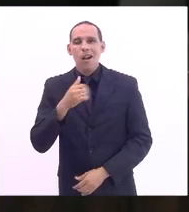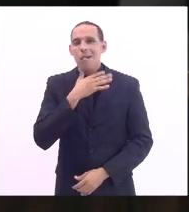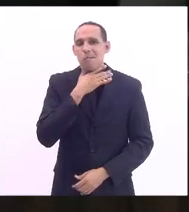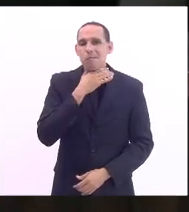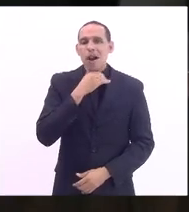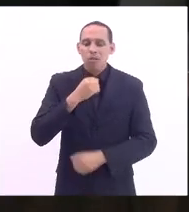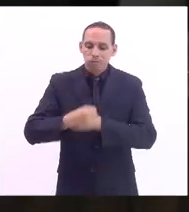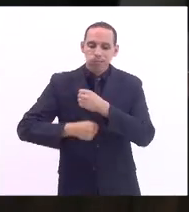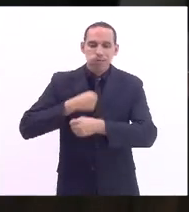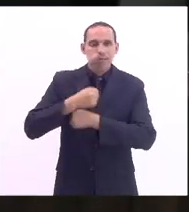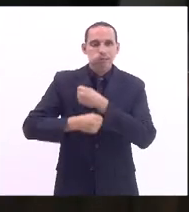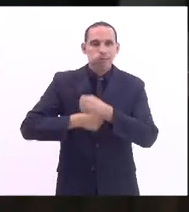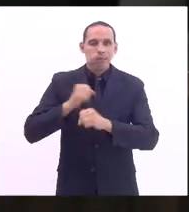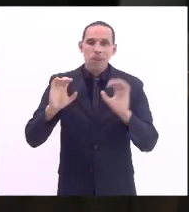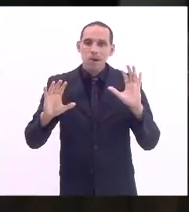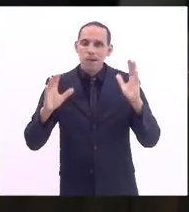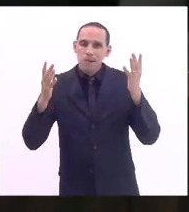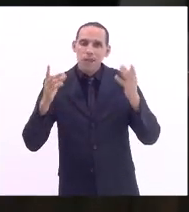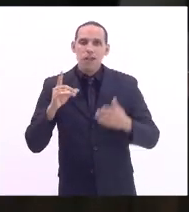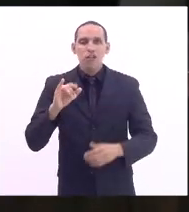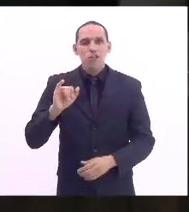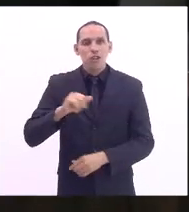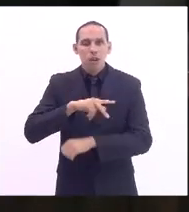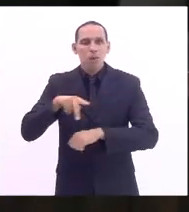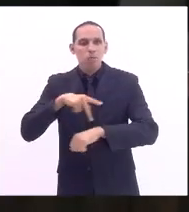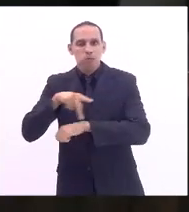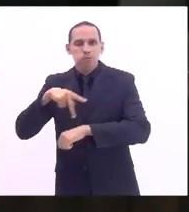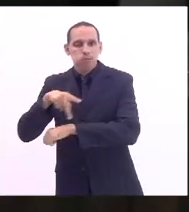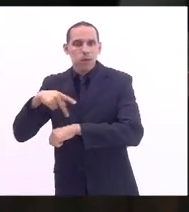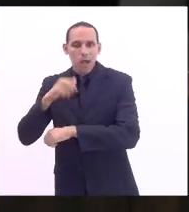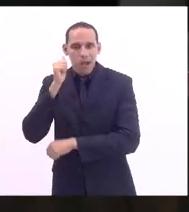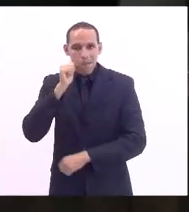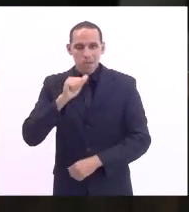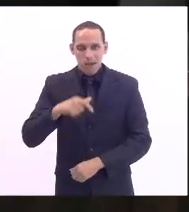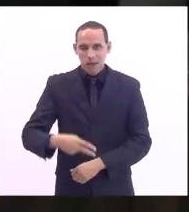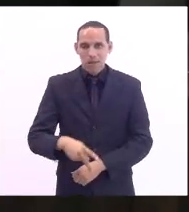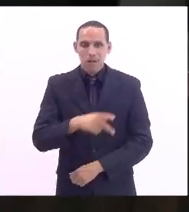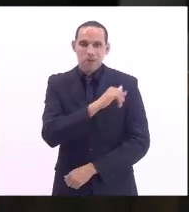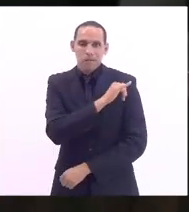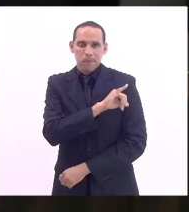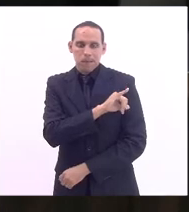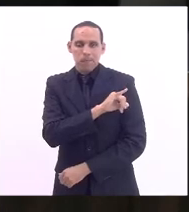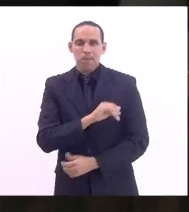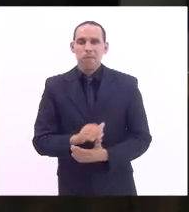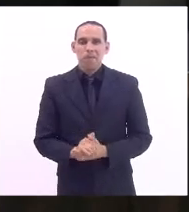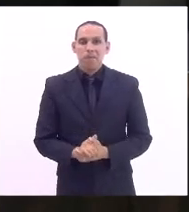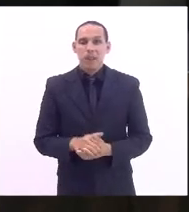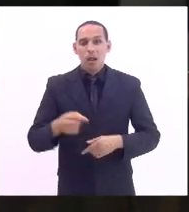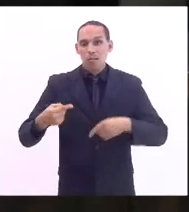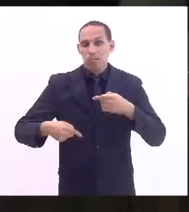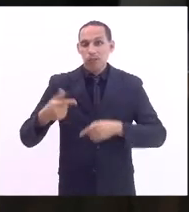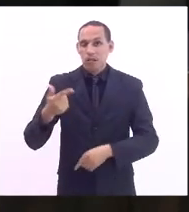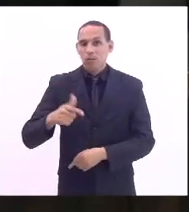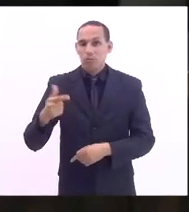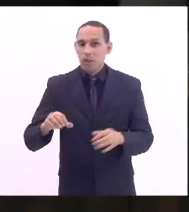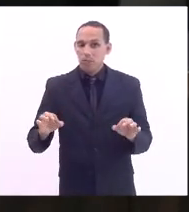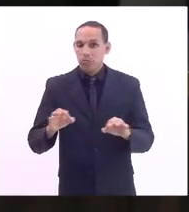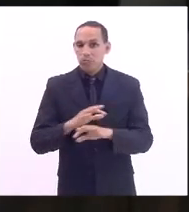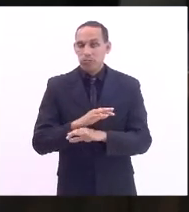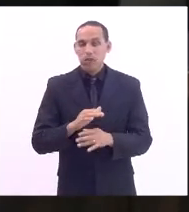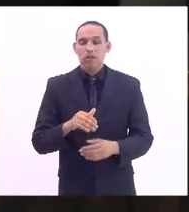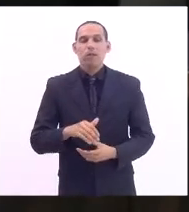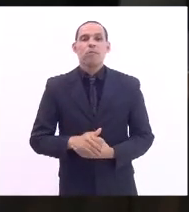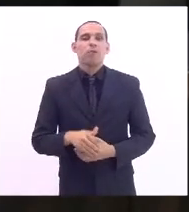comemoração ao Dia Internacional da Mulher no âmbito do Estado do Rio de Janeiro. Discussão. Não havendo quem queira discutir, encerrada a